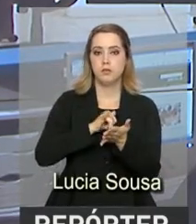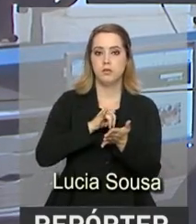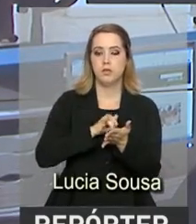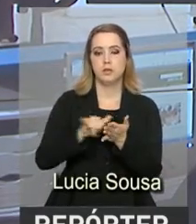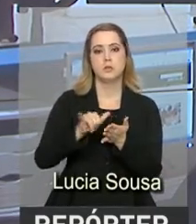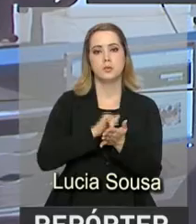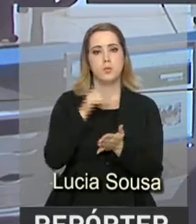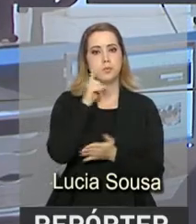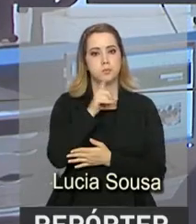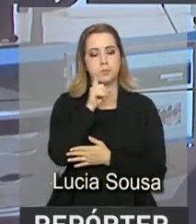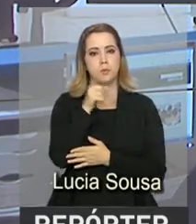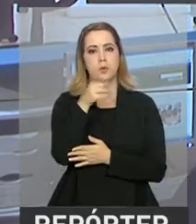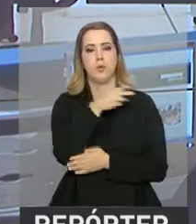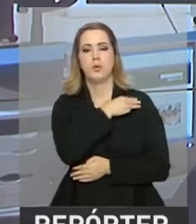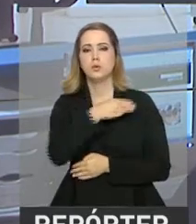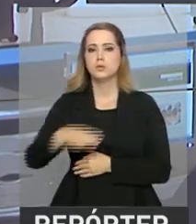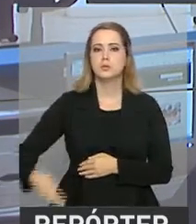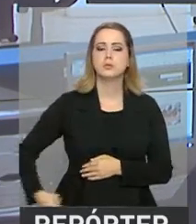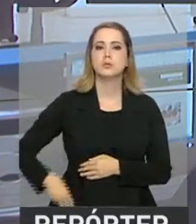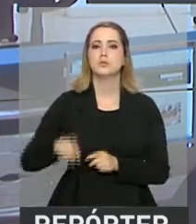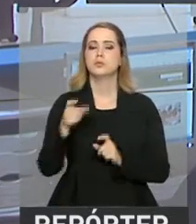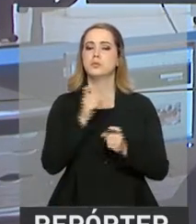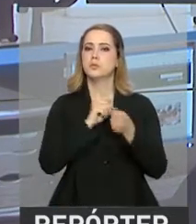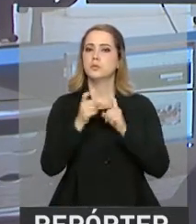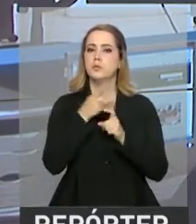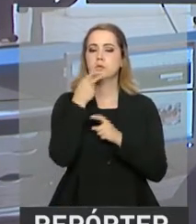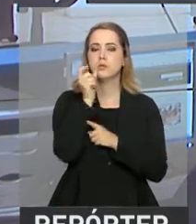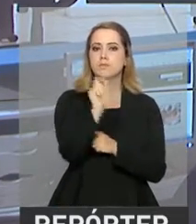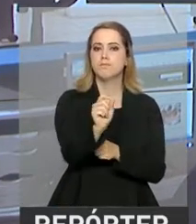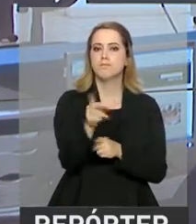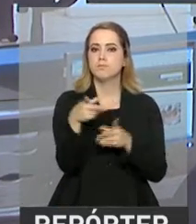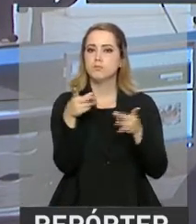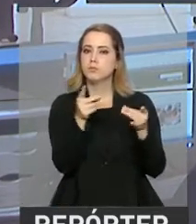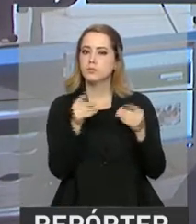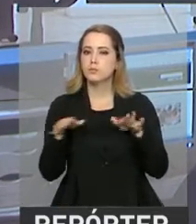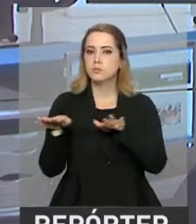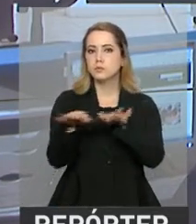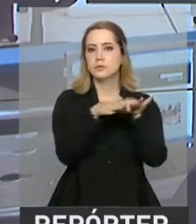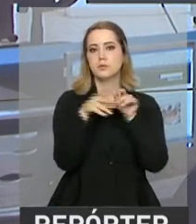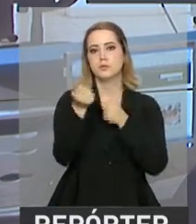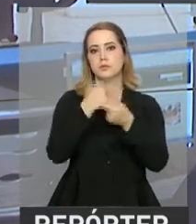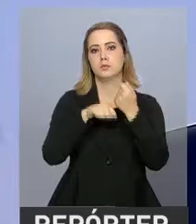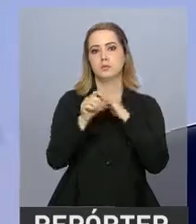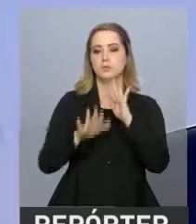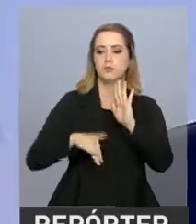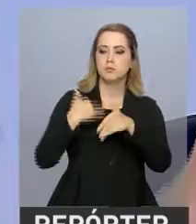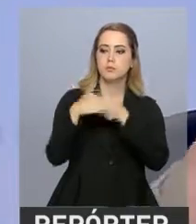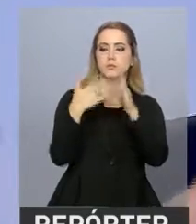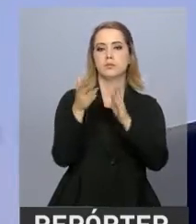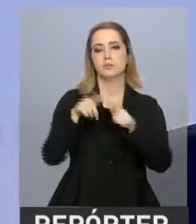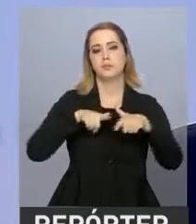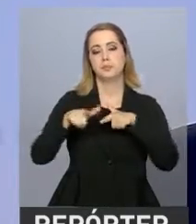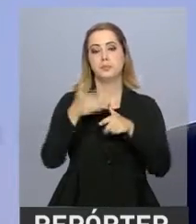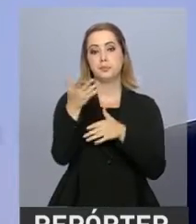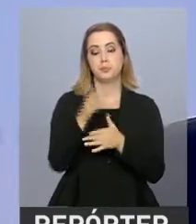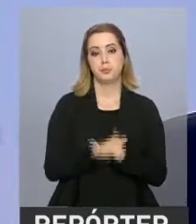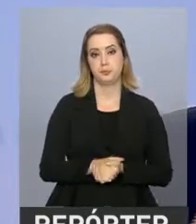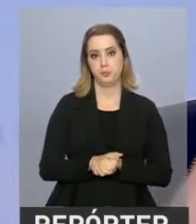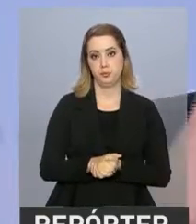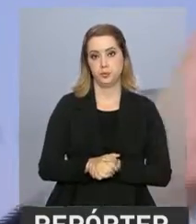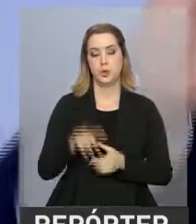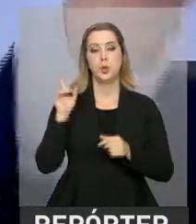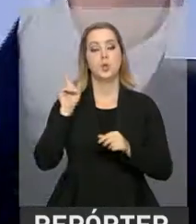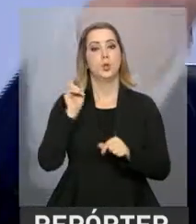a expectativa do governo sobre a estabilização da economia do país e a geração de empregos. No momento em que a economia